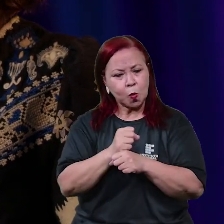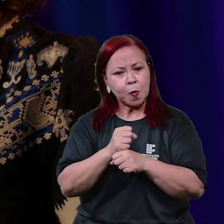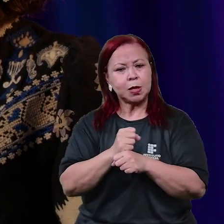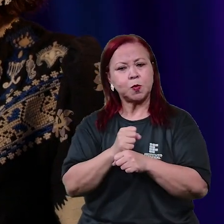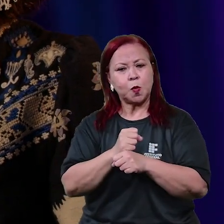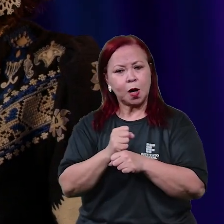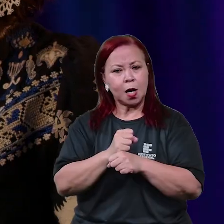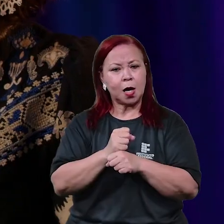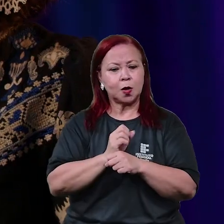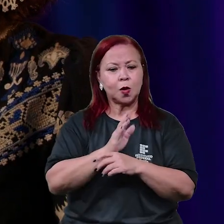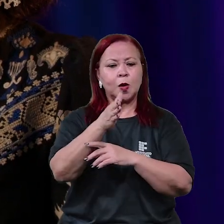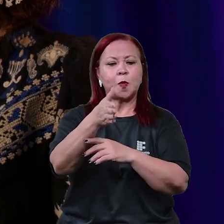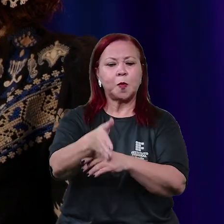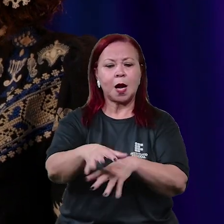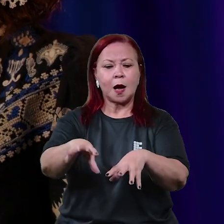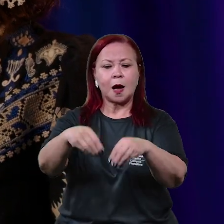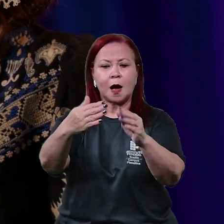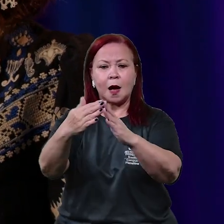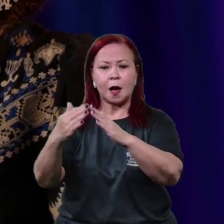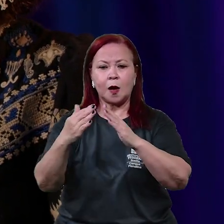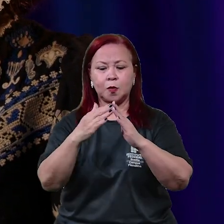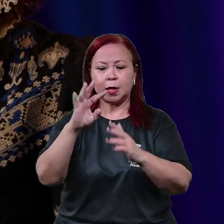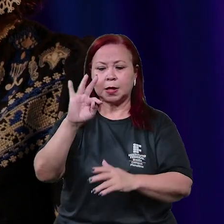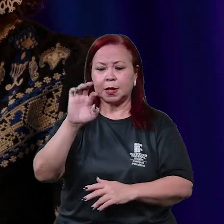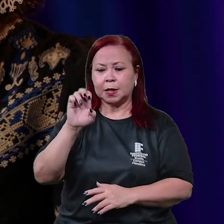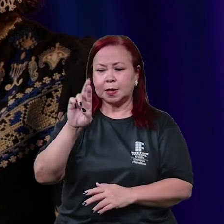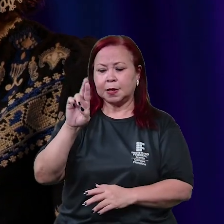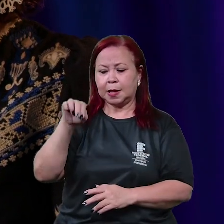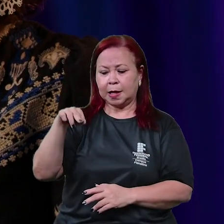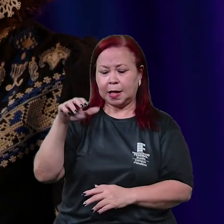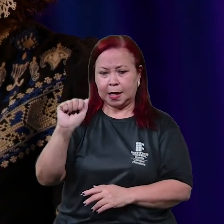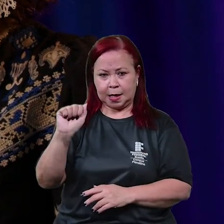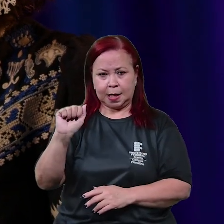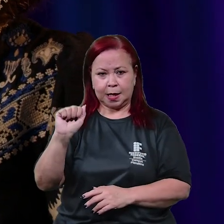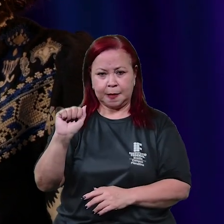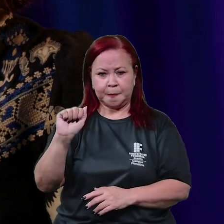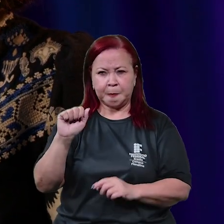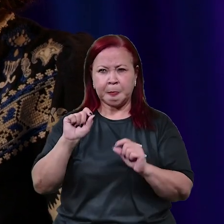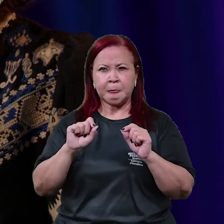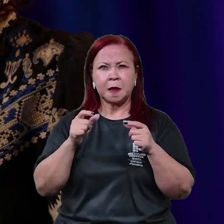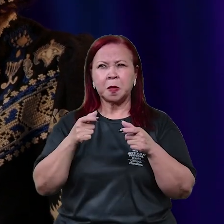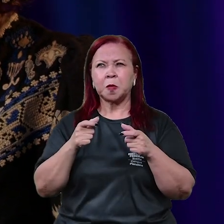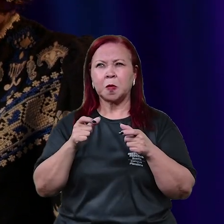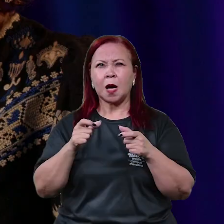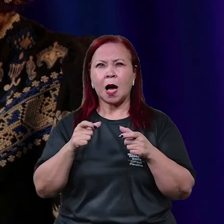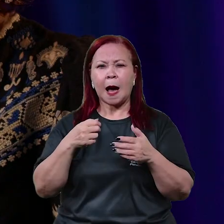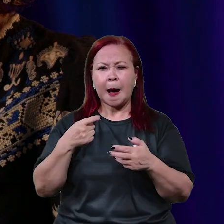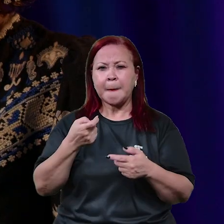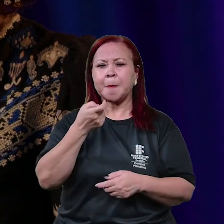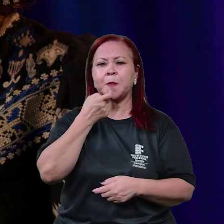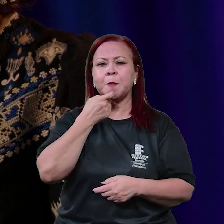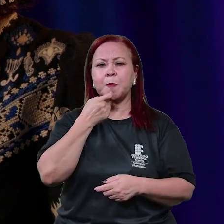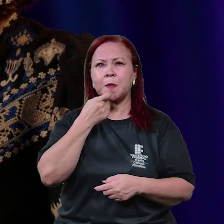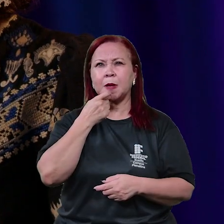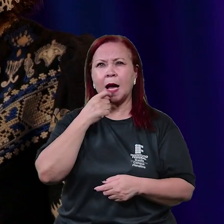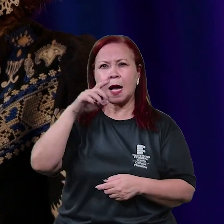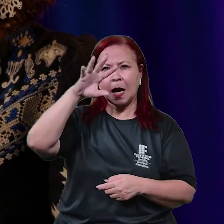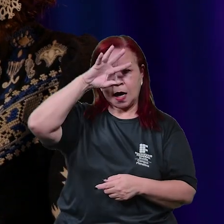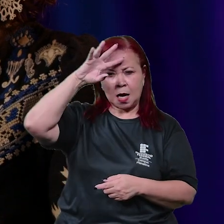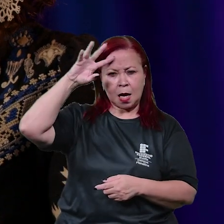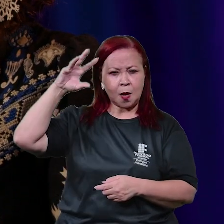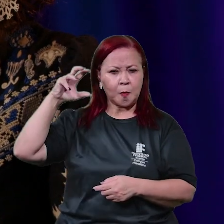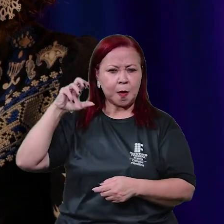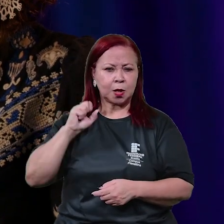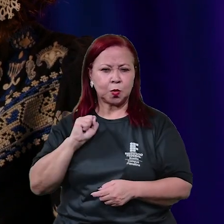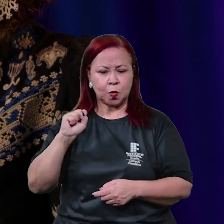viagem no mesmo ano para a aldeia Terena de Cachoeirinha, perto de